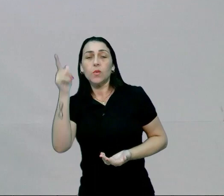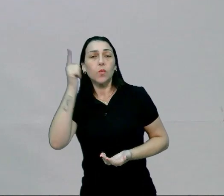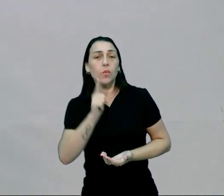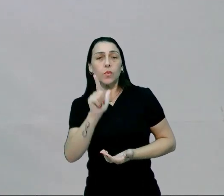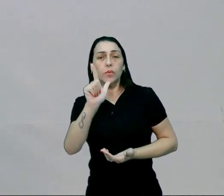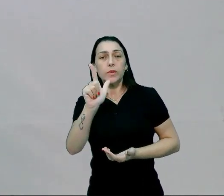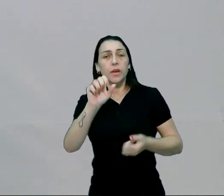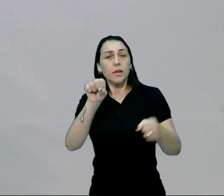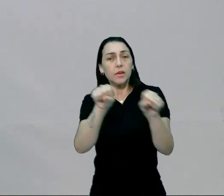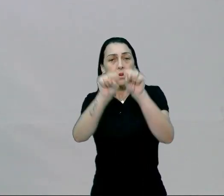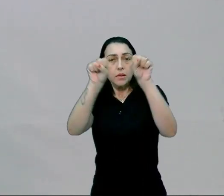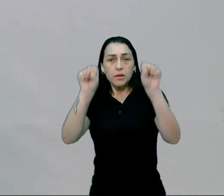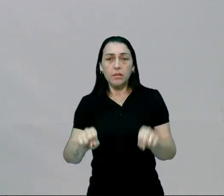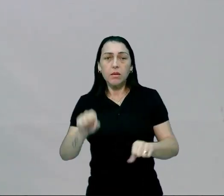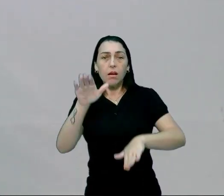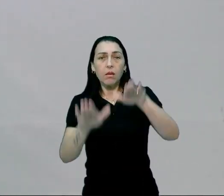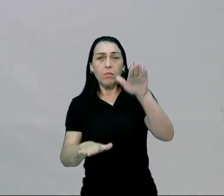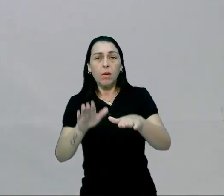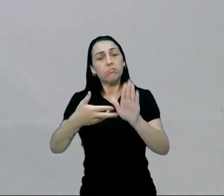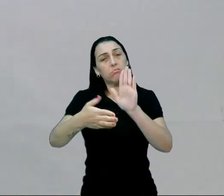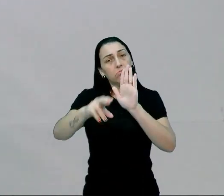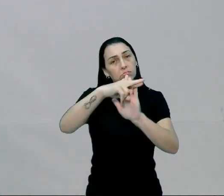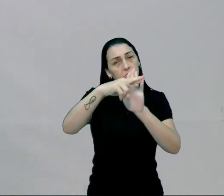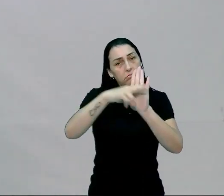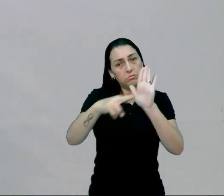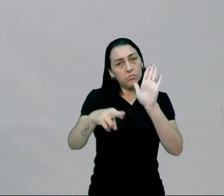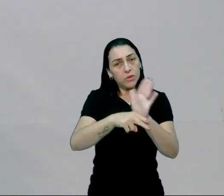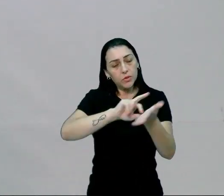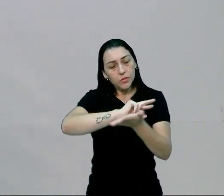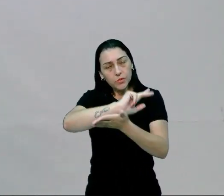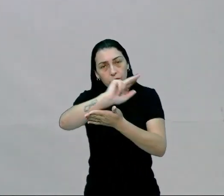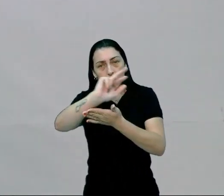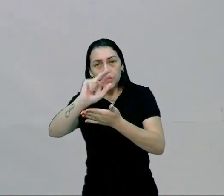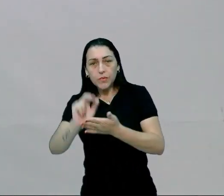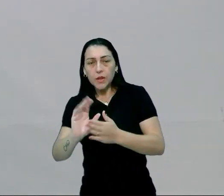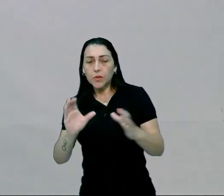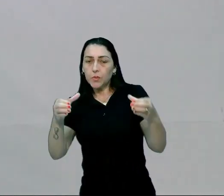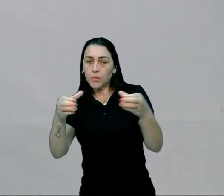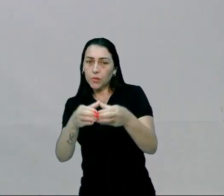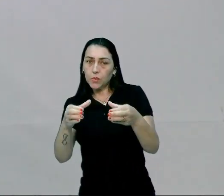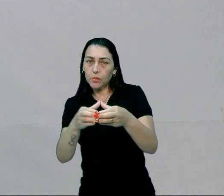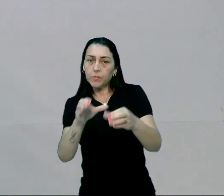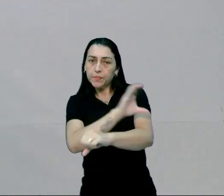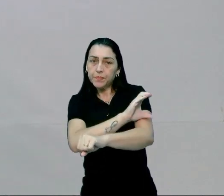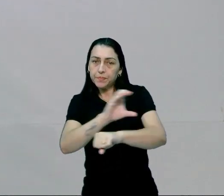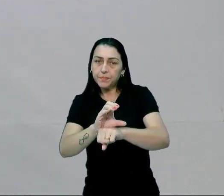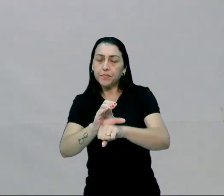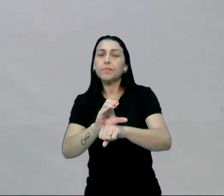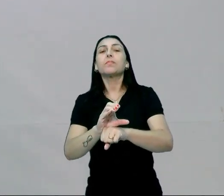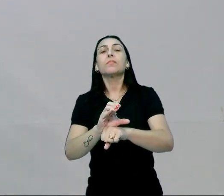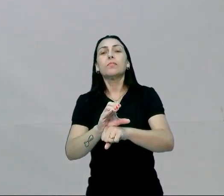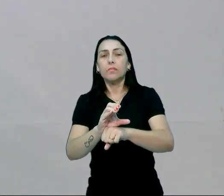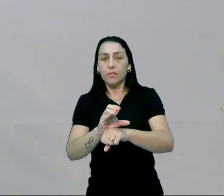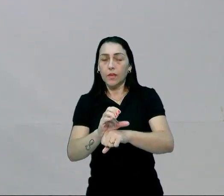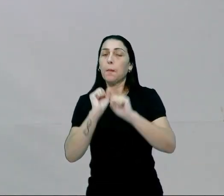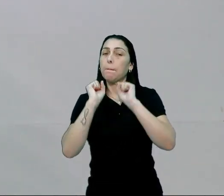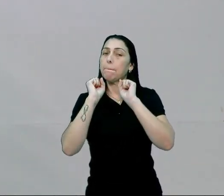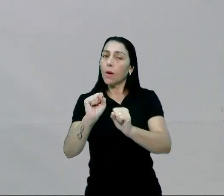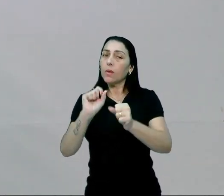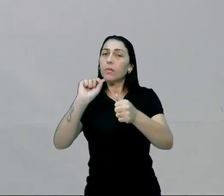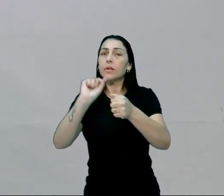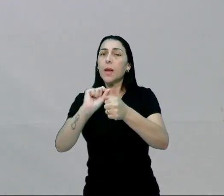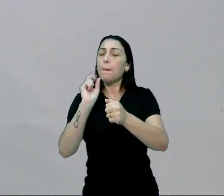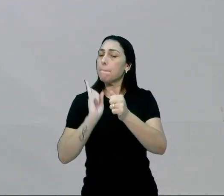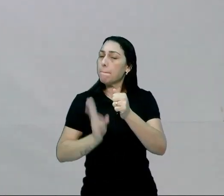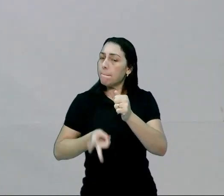consegue sistematizar determinada regulamentação, diversos grupos, diversas culturas, diversos povos podem desenvolver